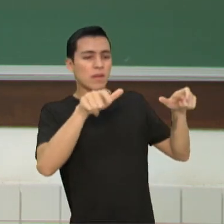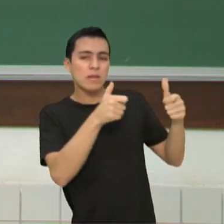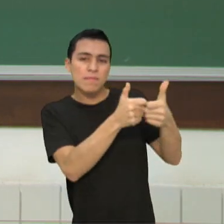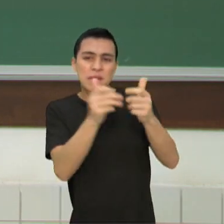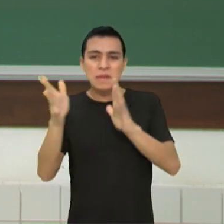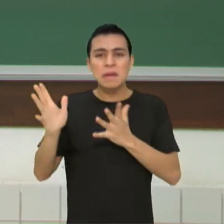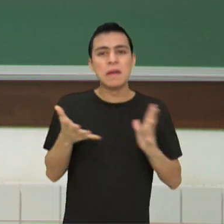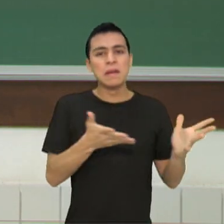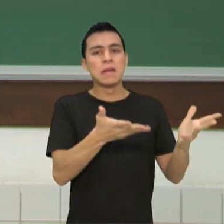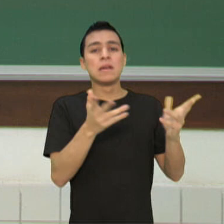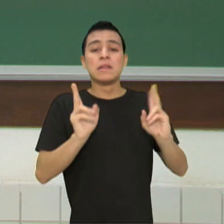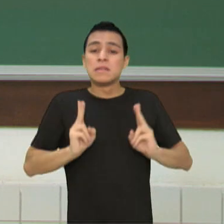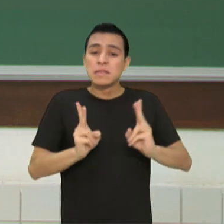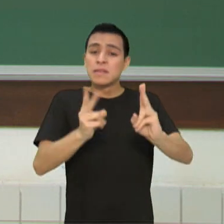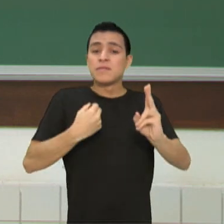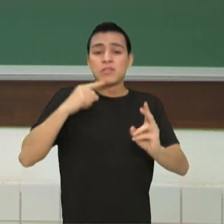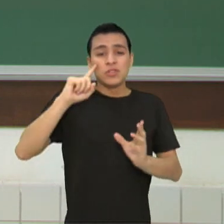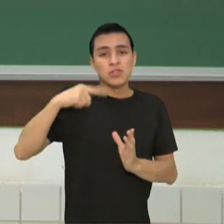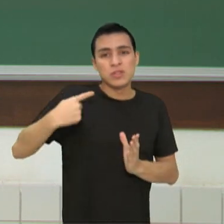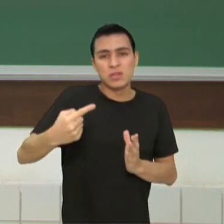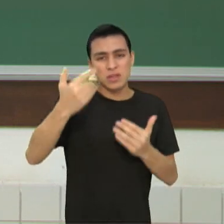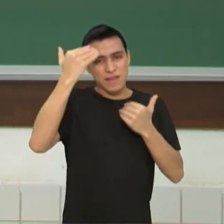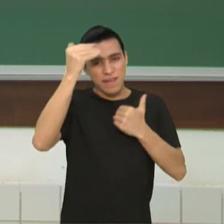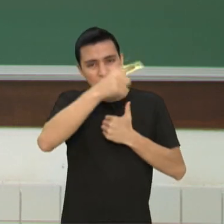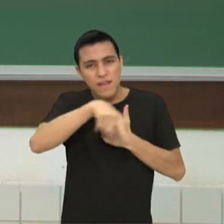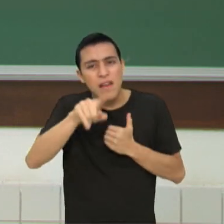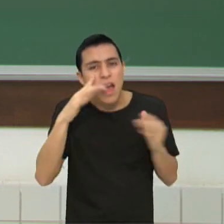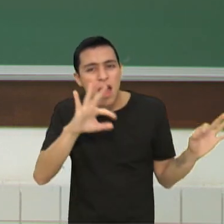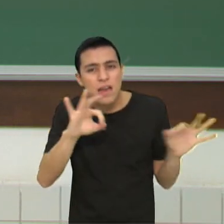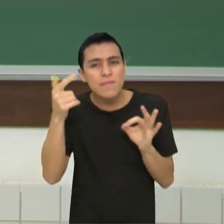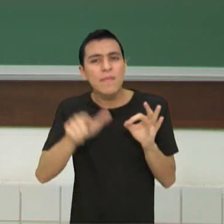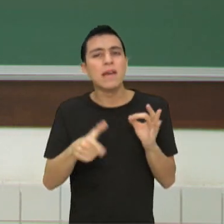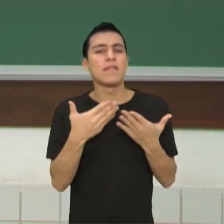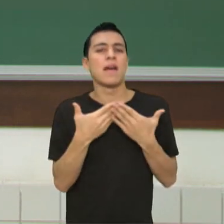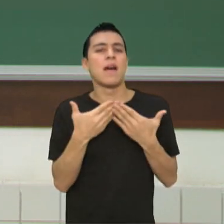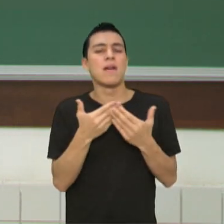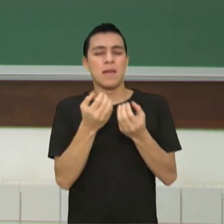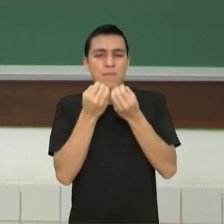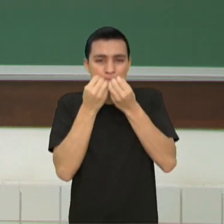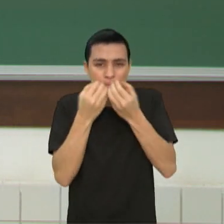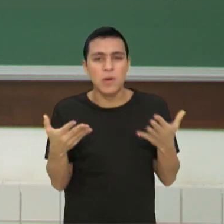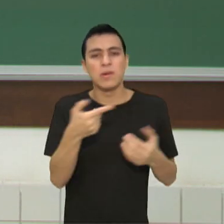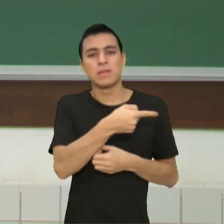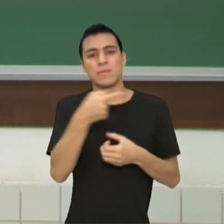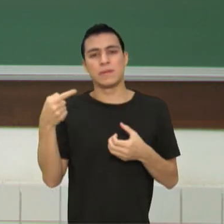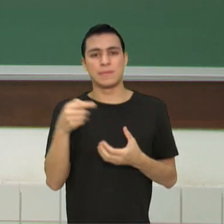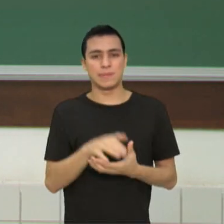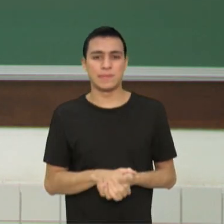lado. Mantenha uma rotina. Obrigado por acompanhar mais essa aula e boa semana.